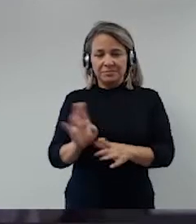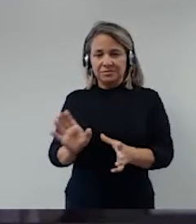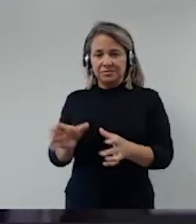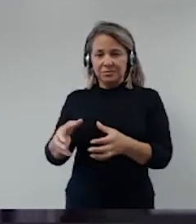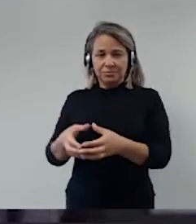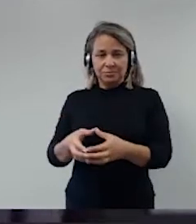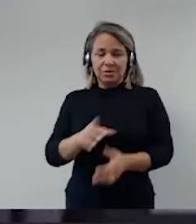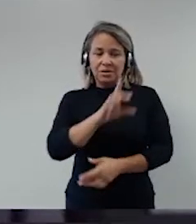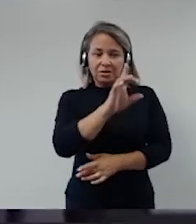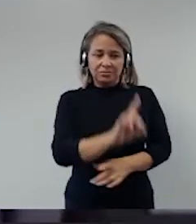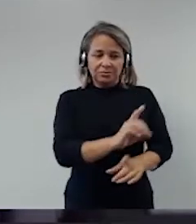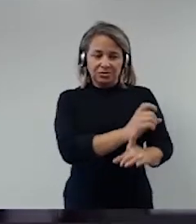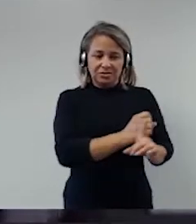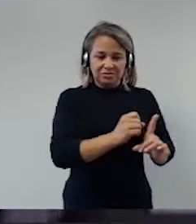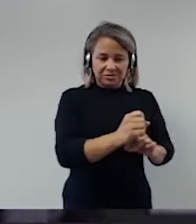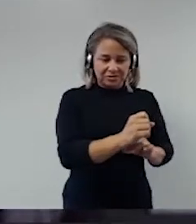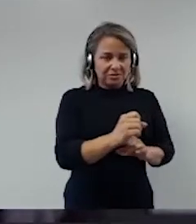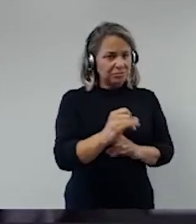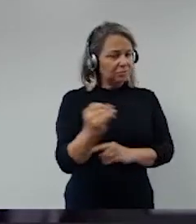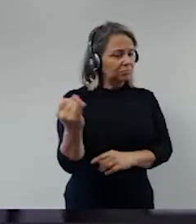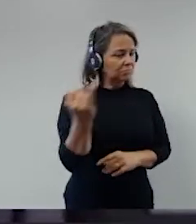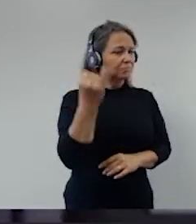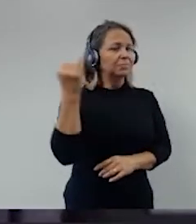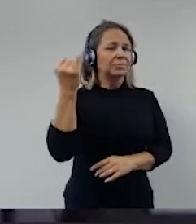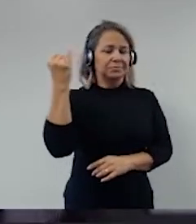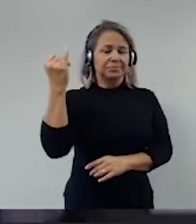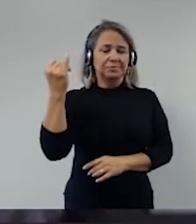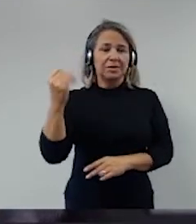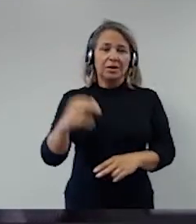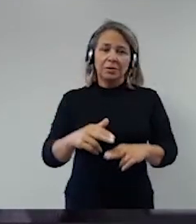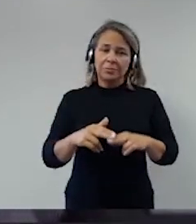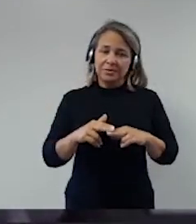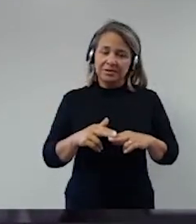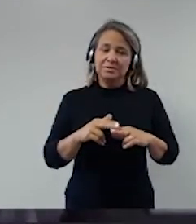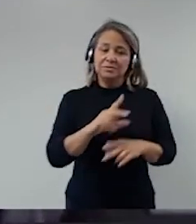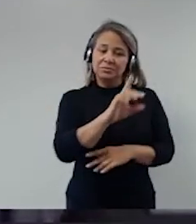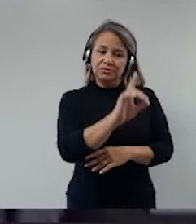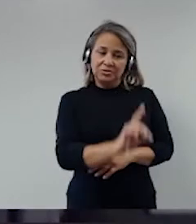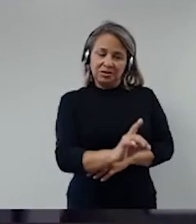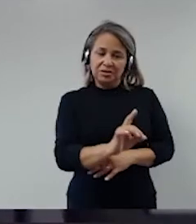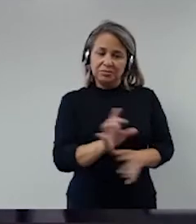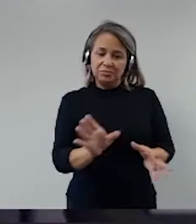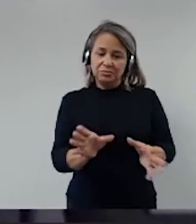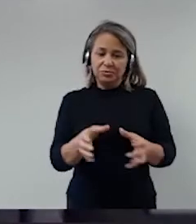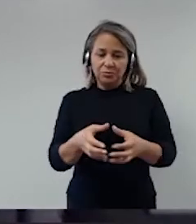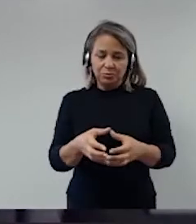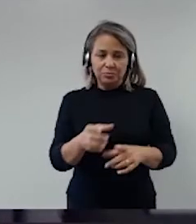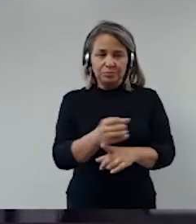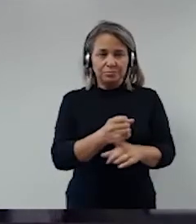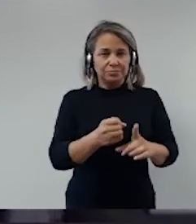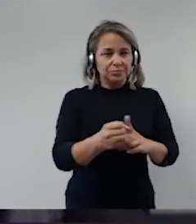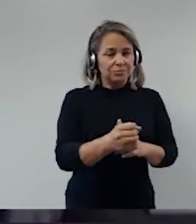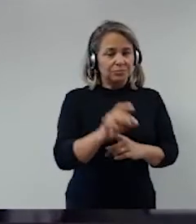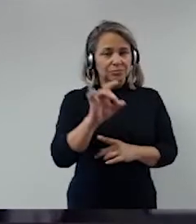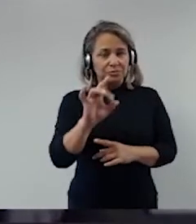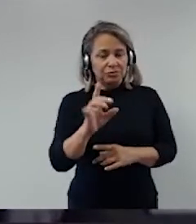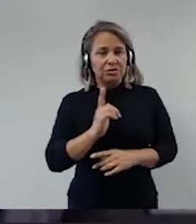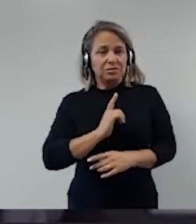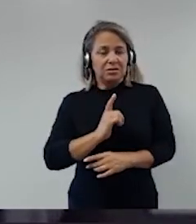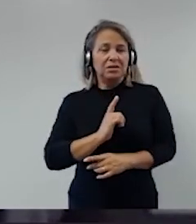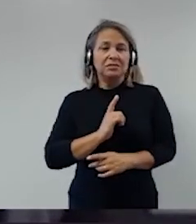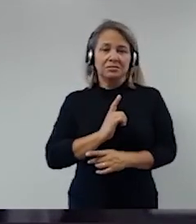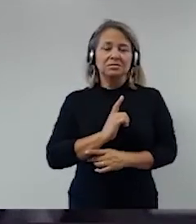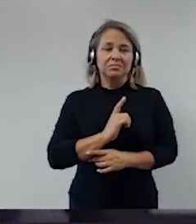Os direitos sociais são direitos fundamentais e, portanto, os direitos coletivos sociais, eles somente